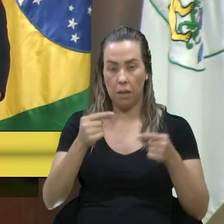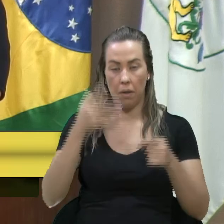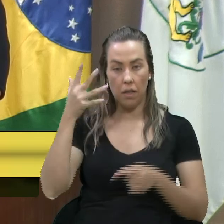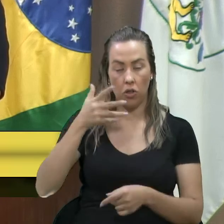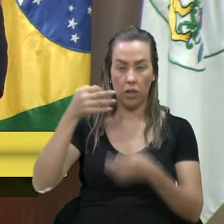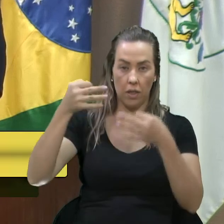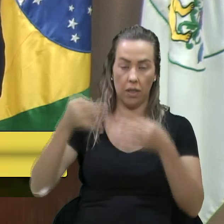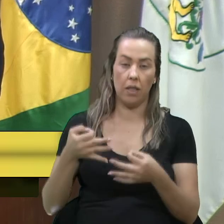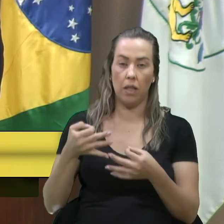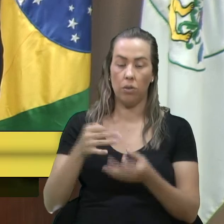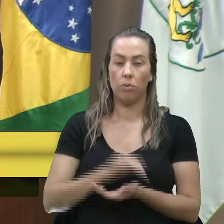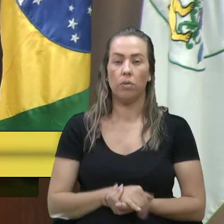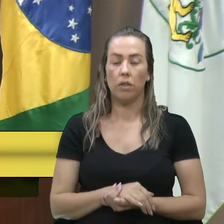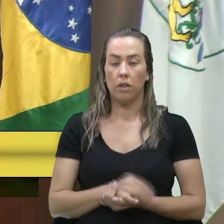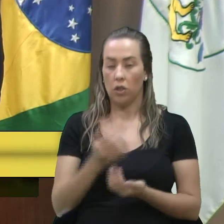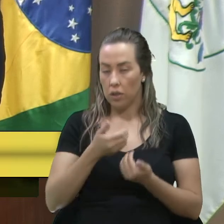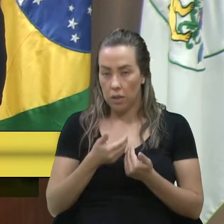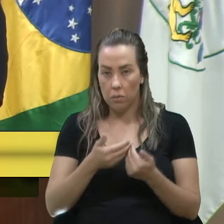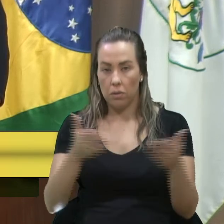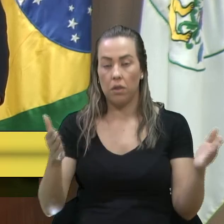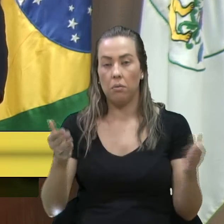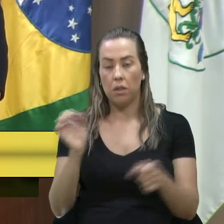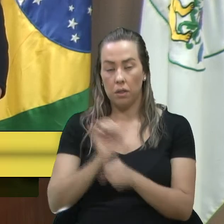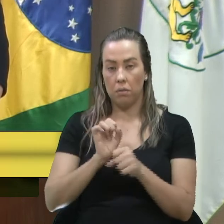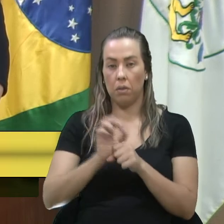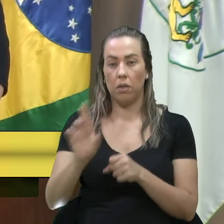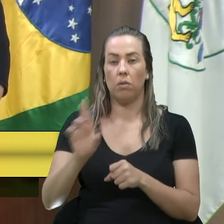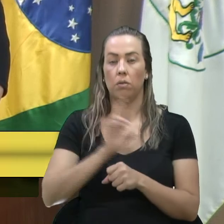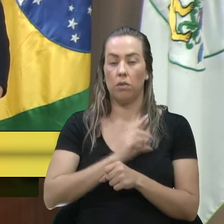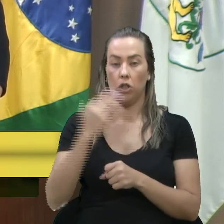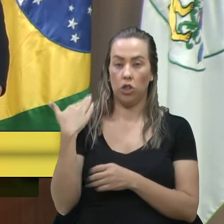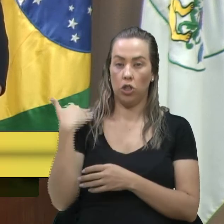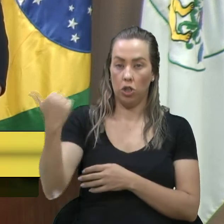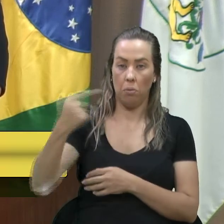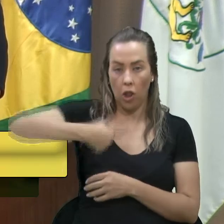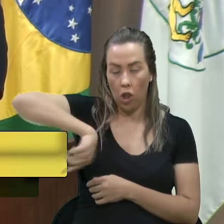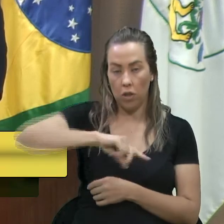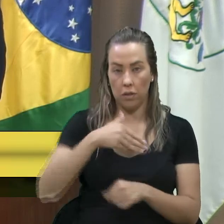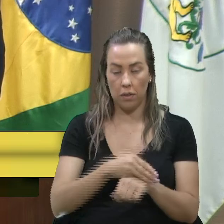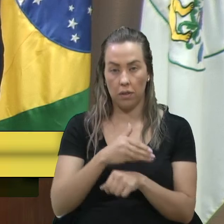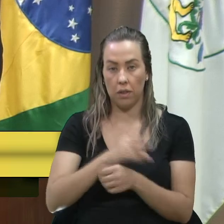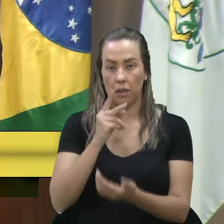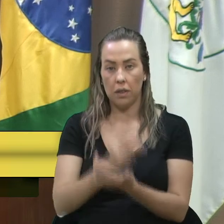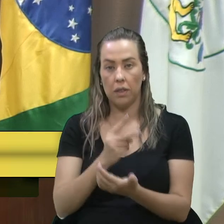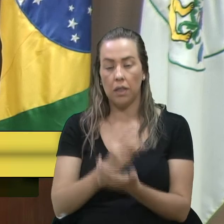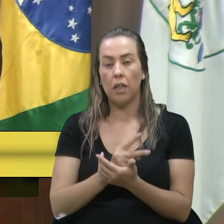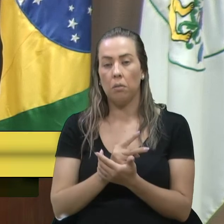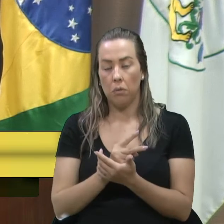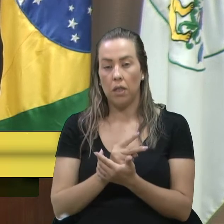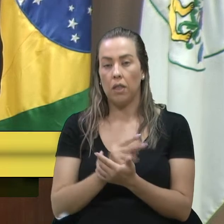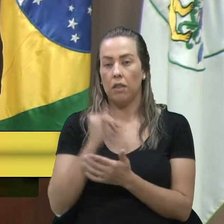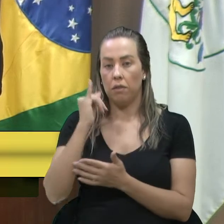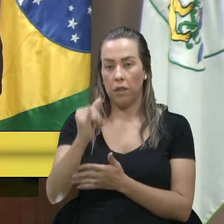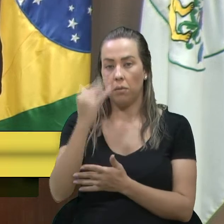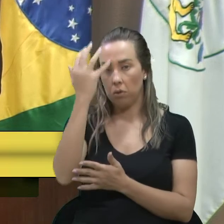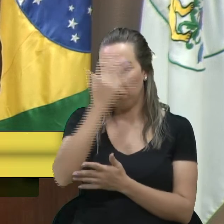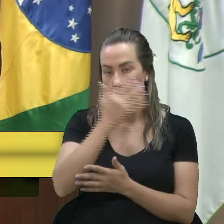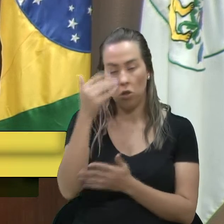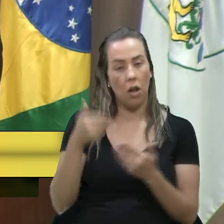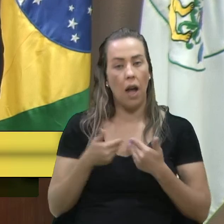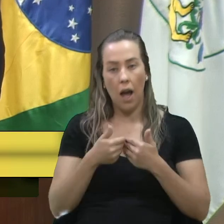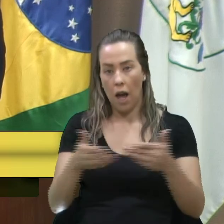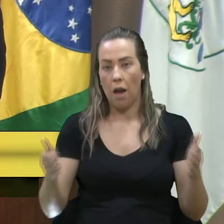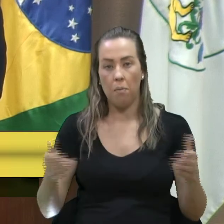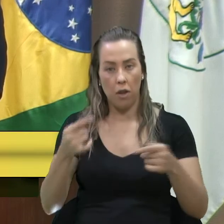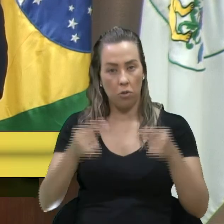necessários, estamos à disposição e espero que a gente seja chamado. Sempre colocamos para o prefeito de que estamos à disposição